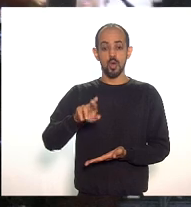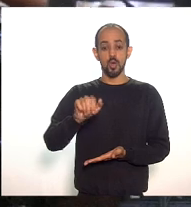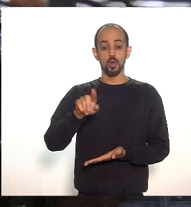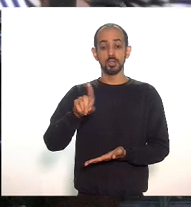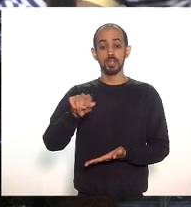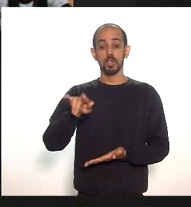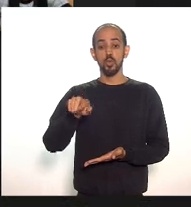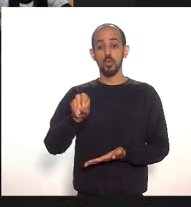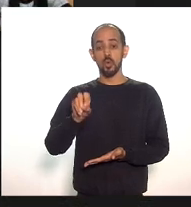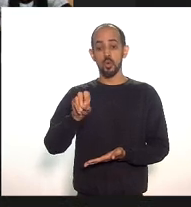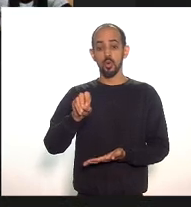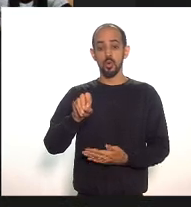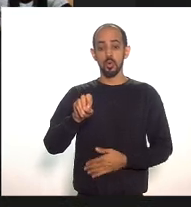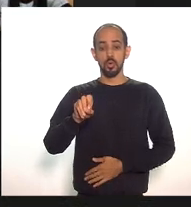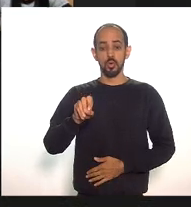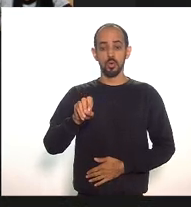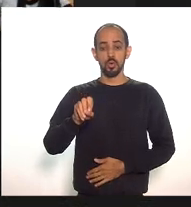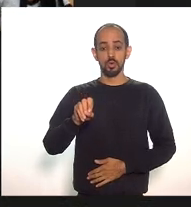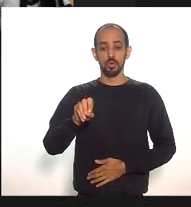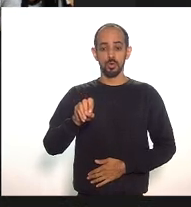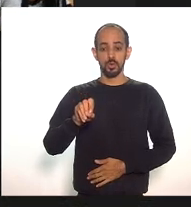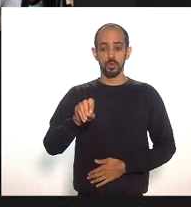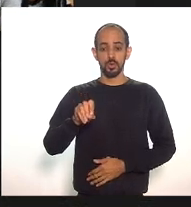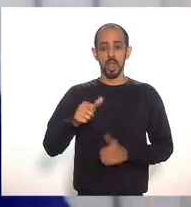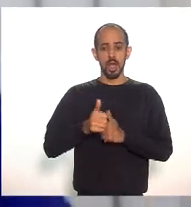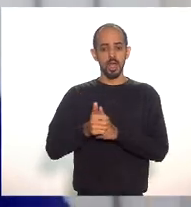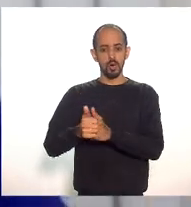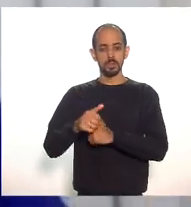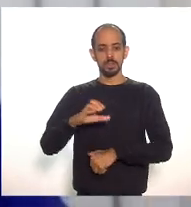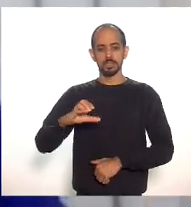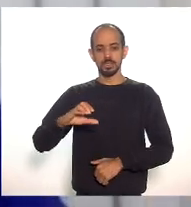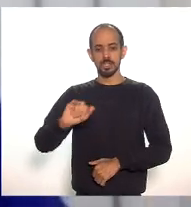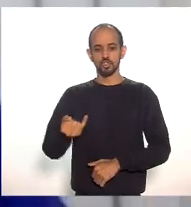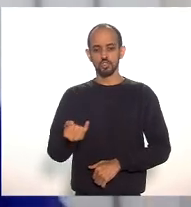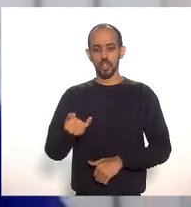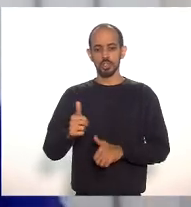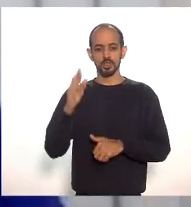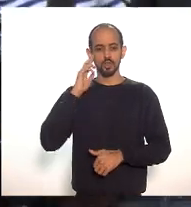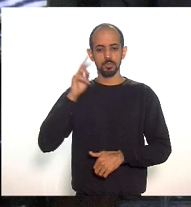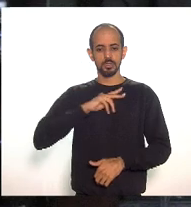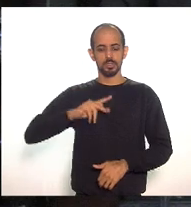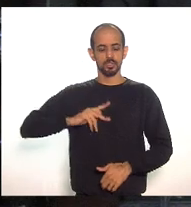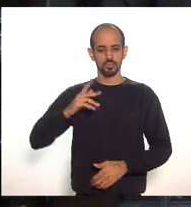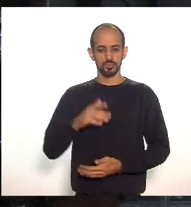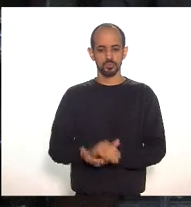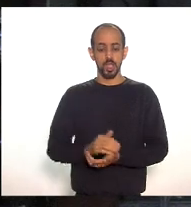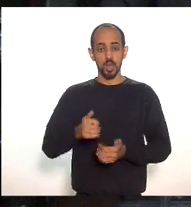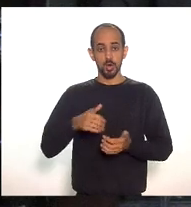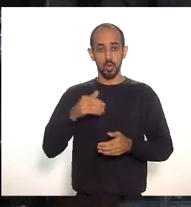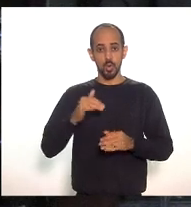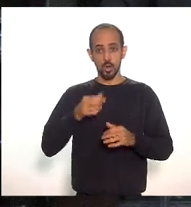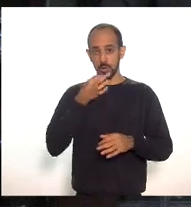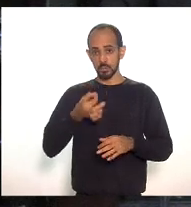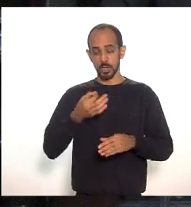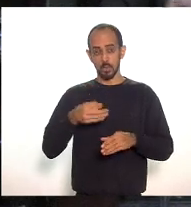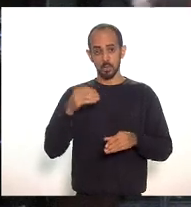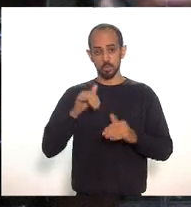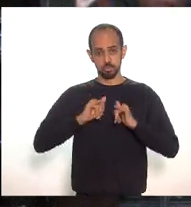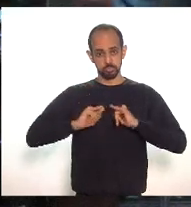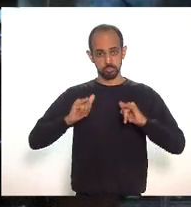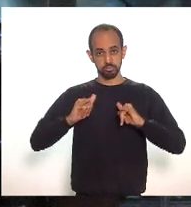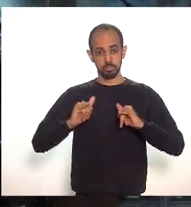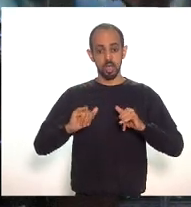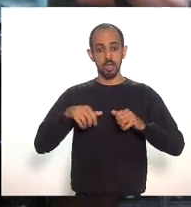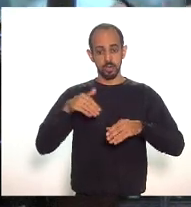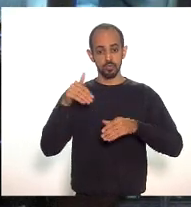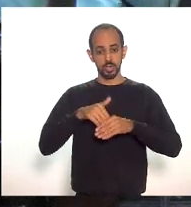Bacelar o Comboio parecer da ccj seu presidente pareceres emitidos em votação